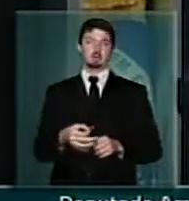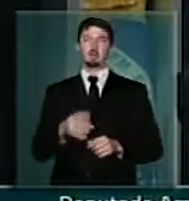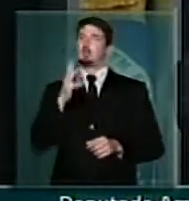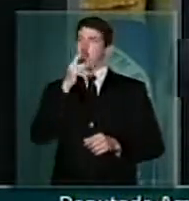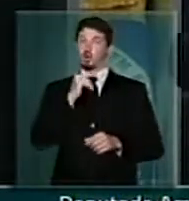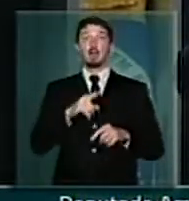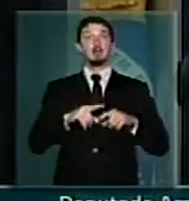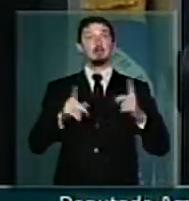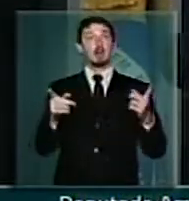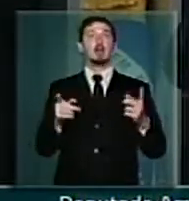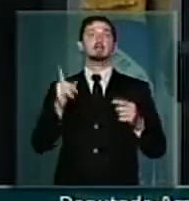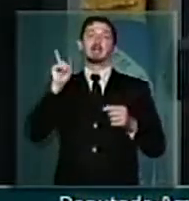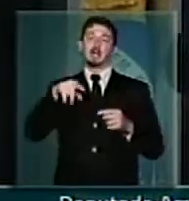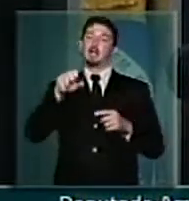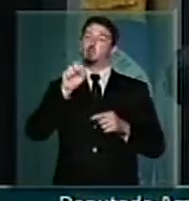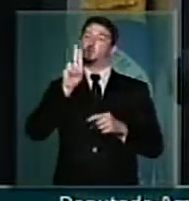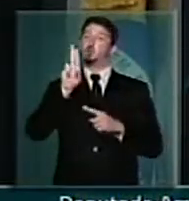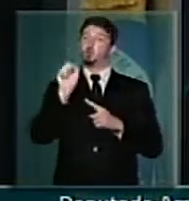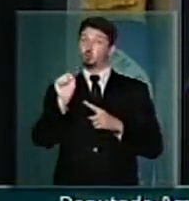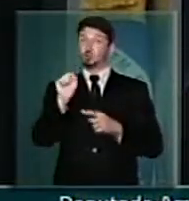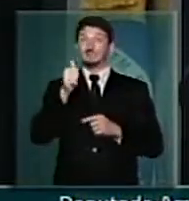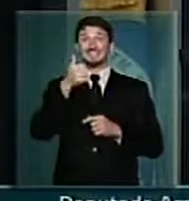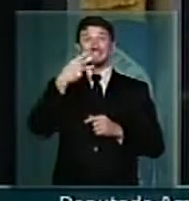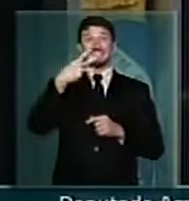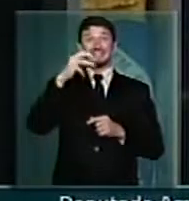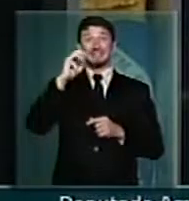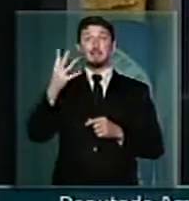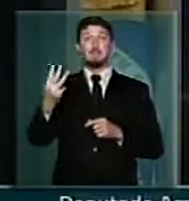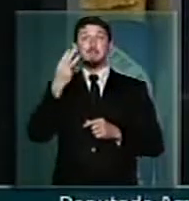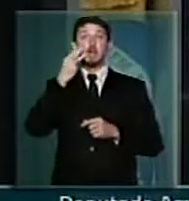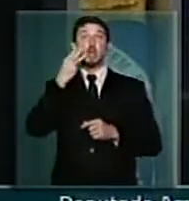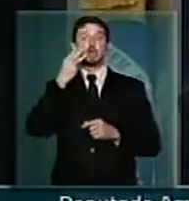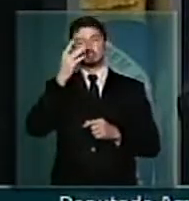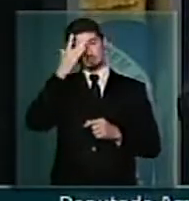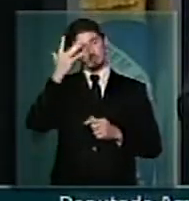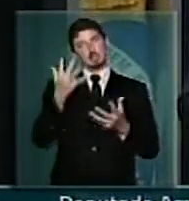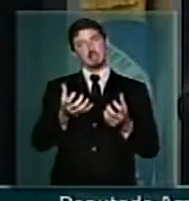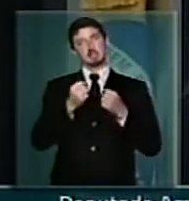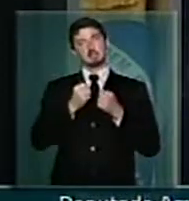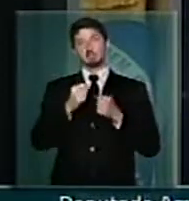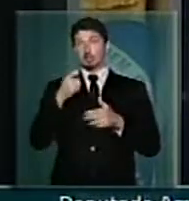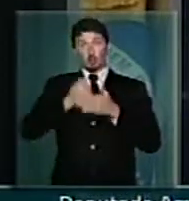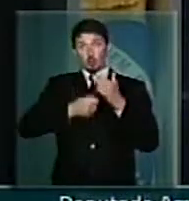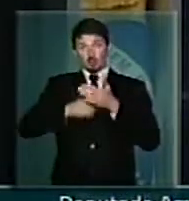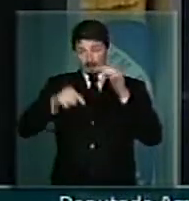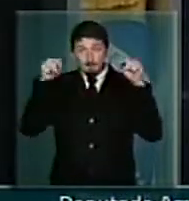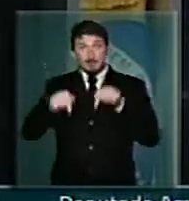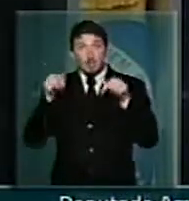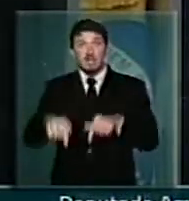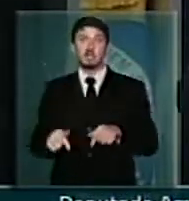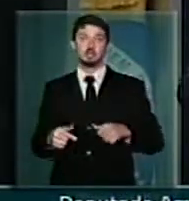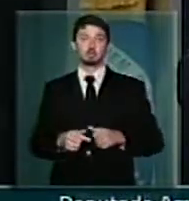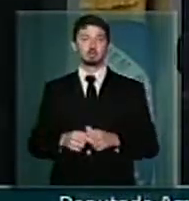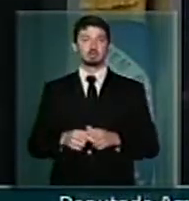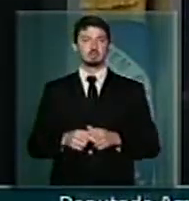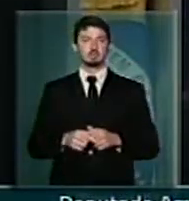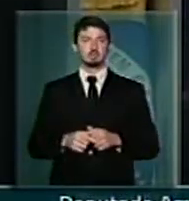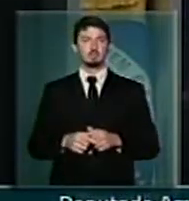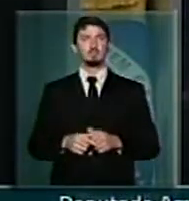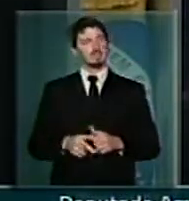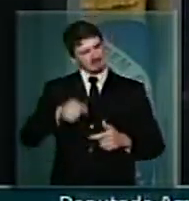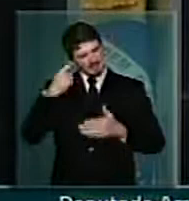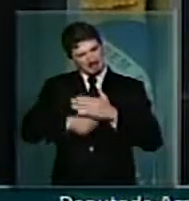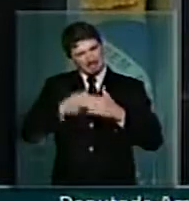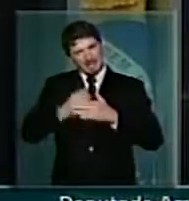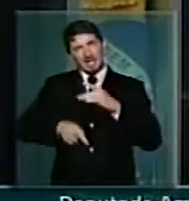SUS, Ivan, que atende 130 milhões de brasileiros. É por esse sistema que nós temos que brigar. É por esse sistema que nós temos